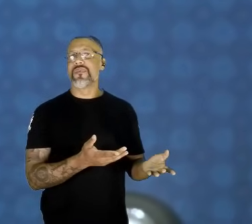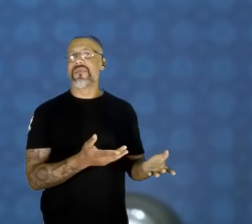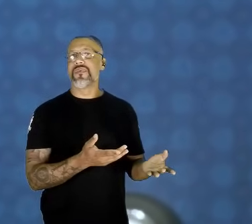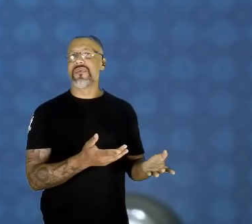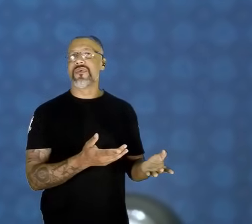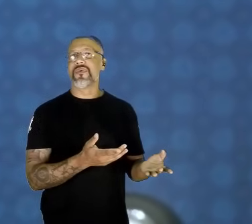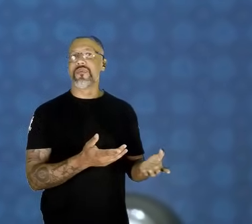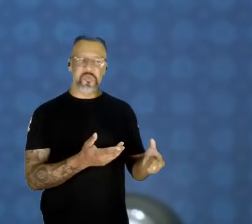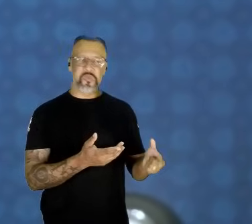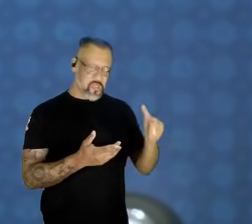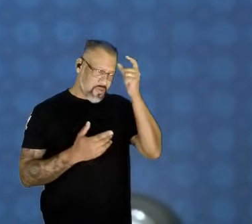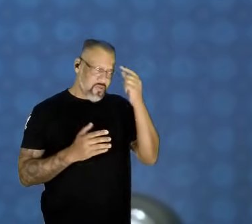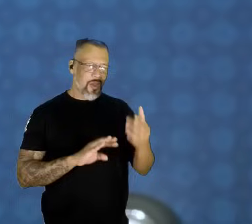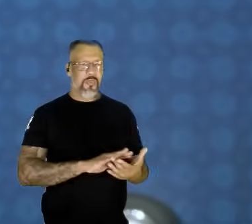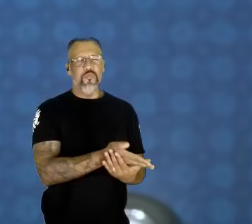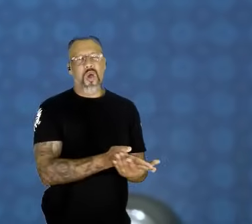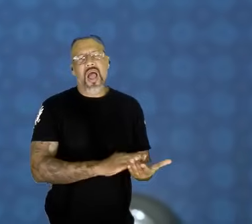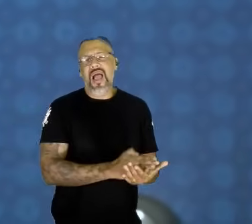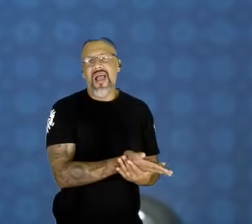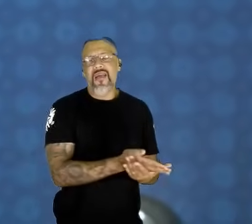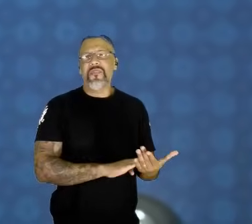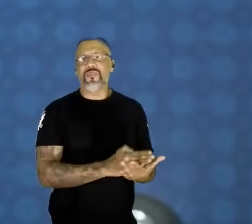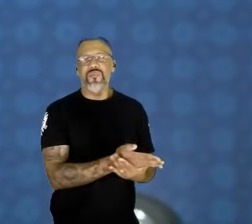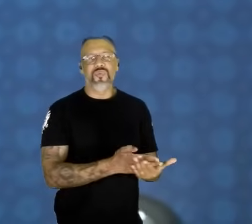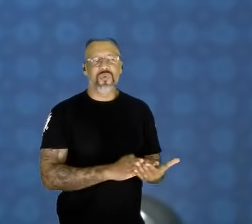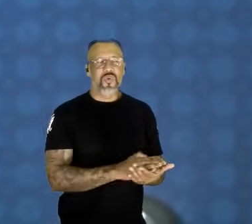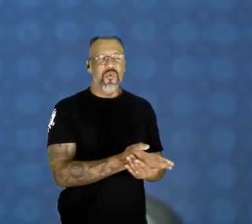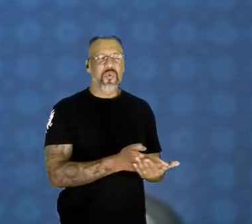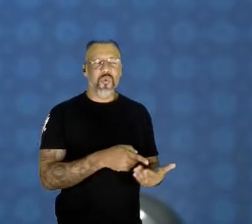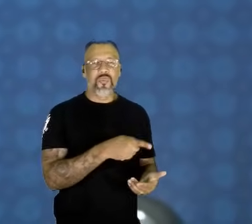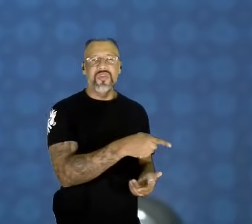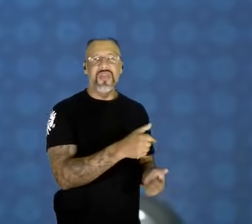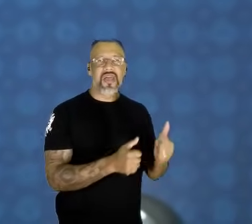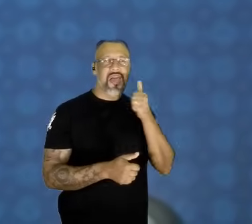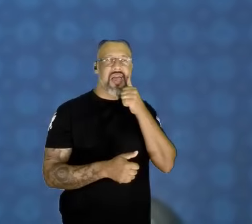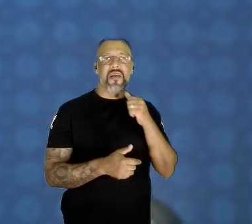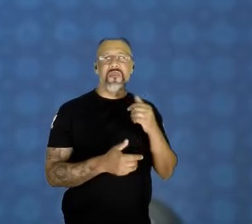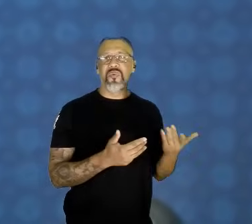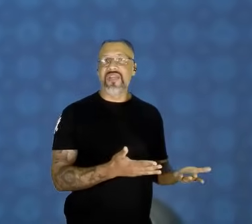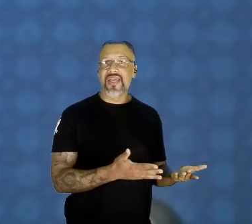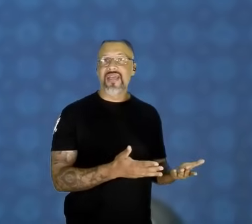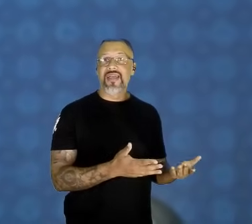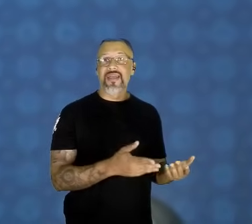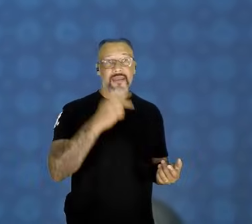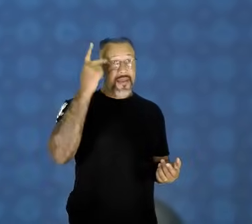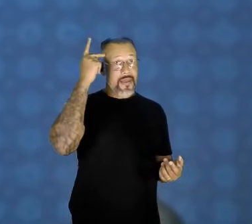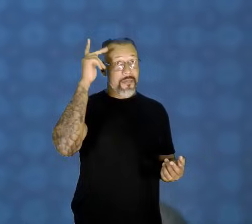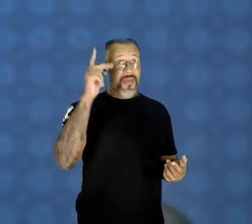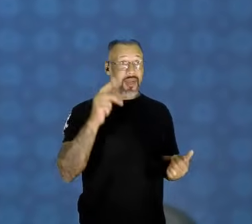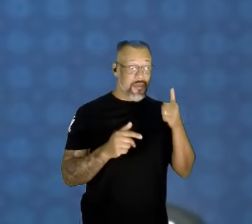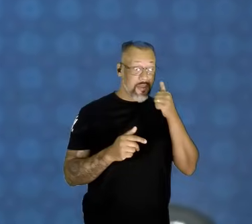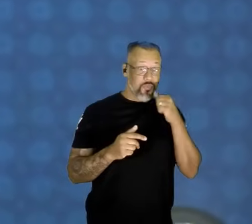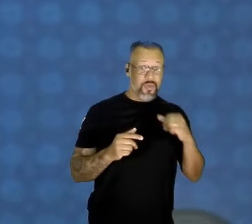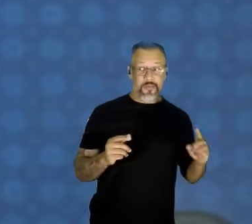num ponto de desacreditar de tudo que ela viu, ouviu, para levar ela diretamente aos pés de Jesus?